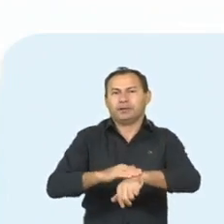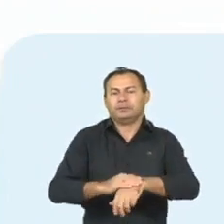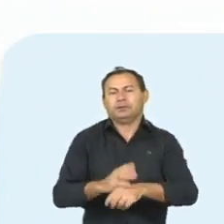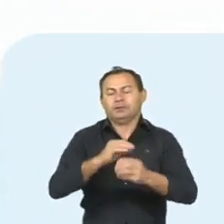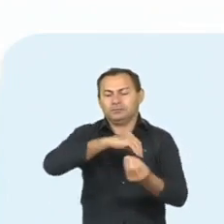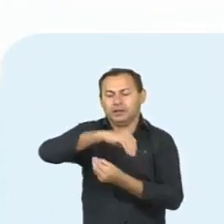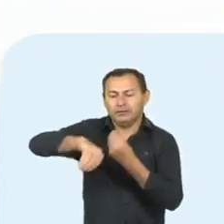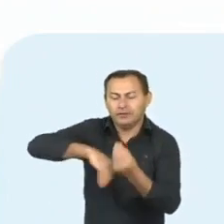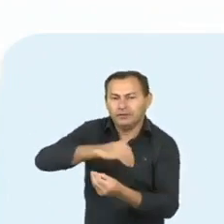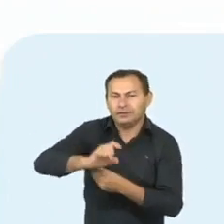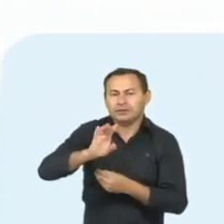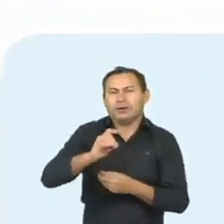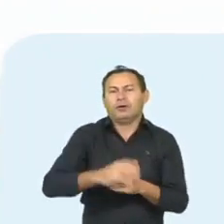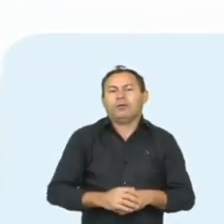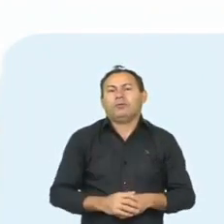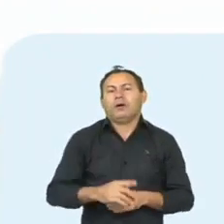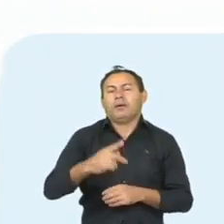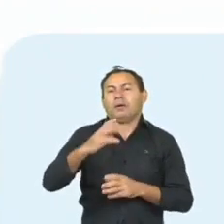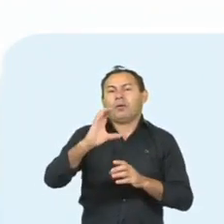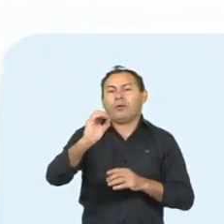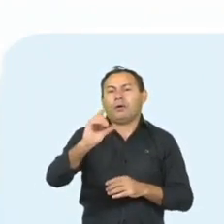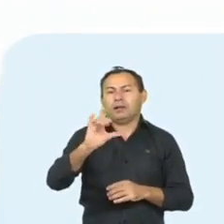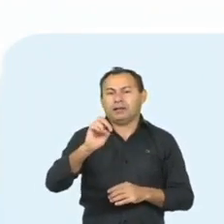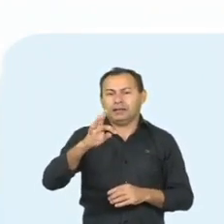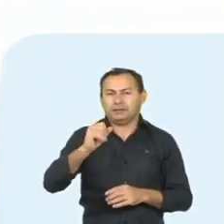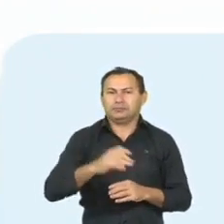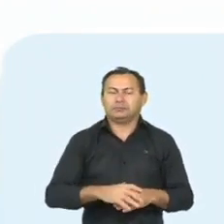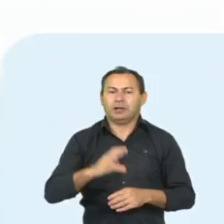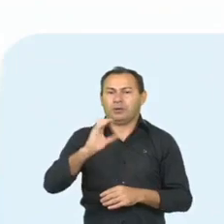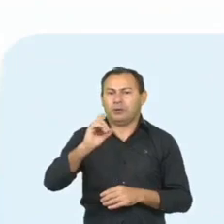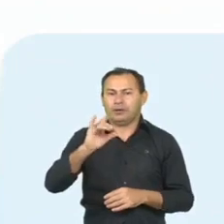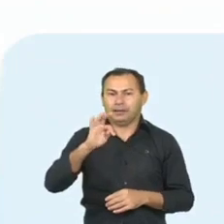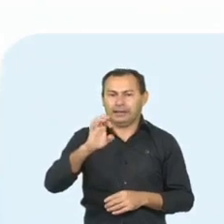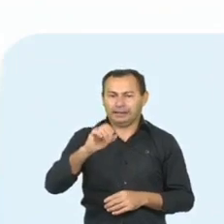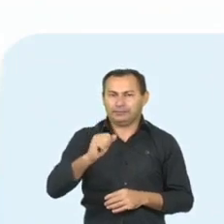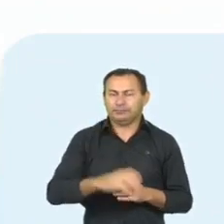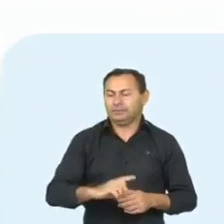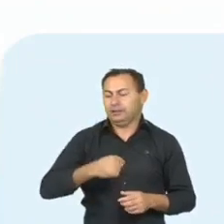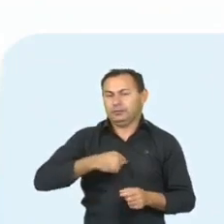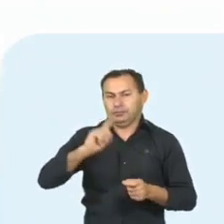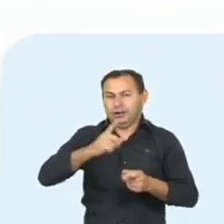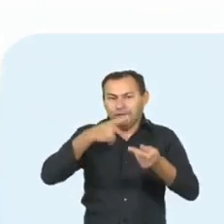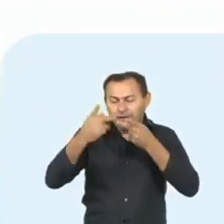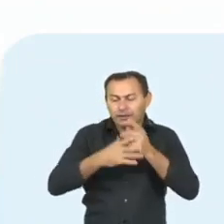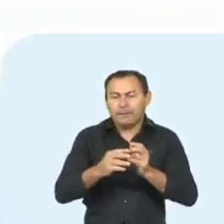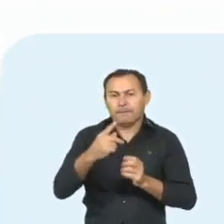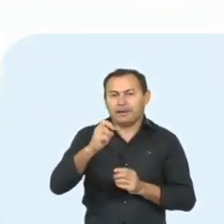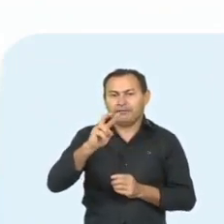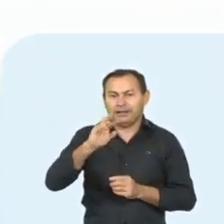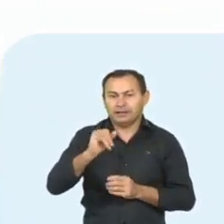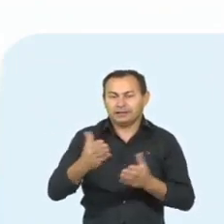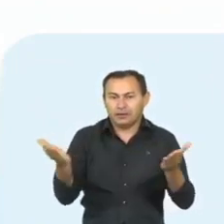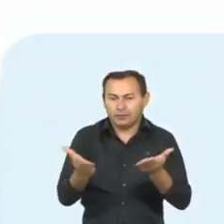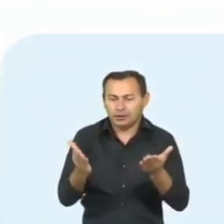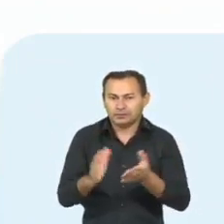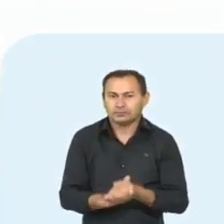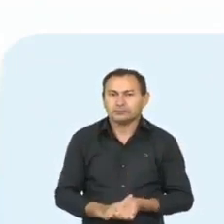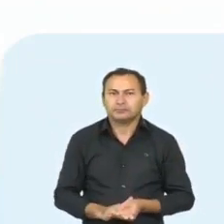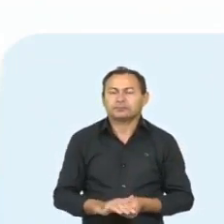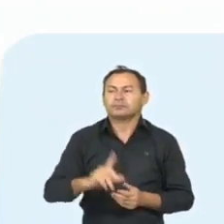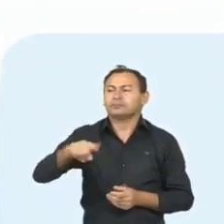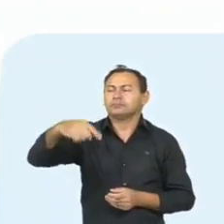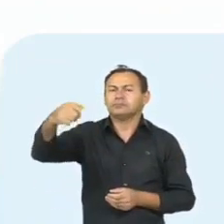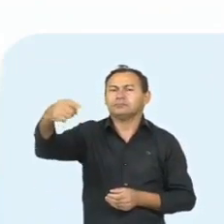envolve apenas uma coleta. Uma coleta. Eu não vou falar a prevalência agora e